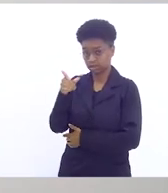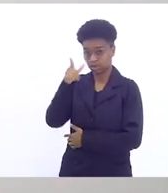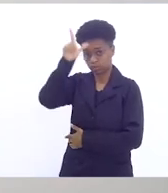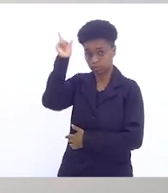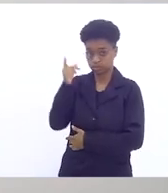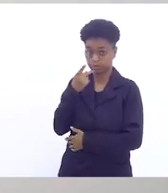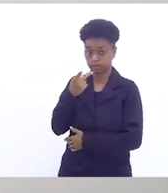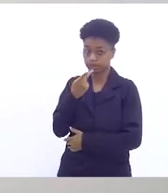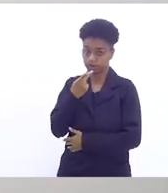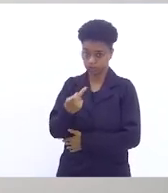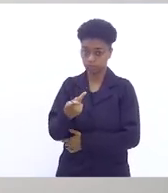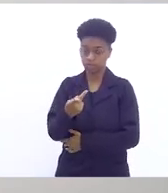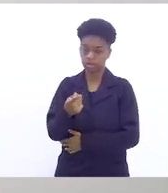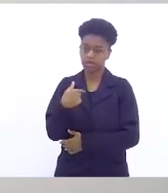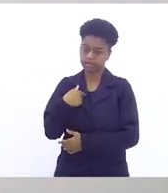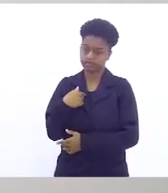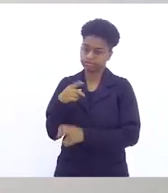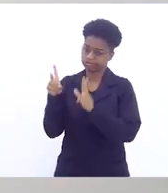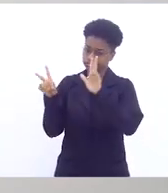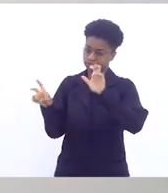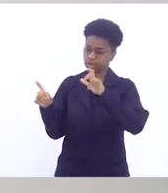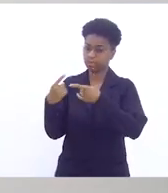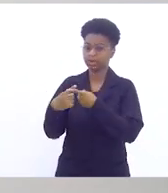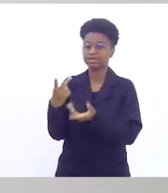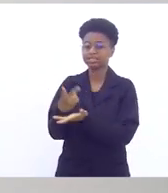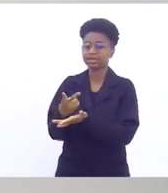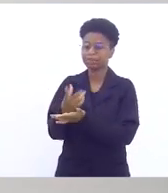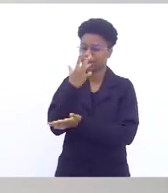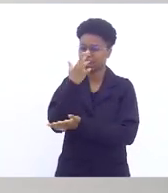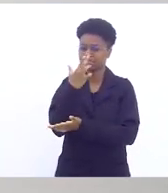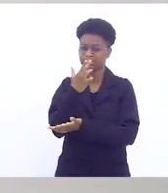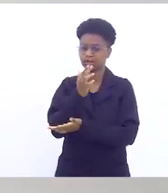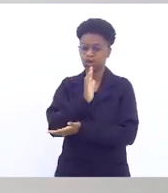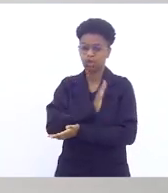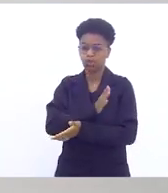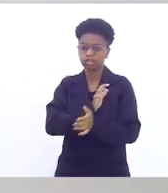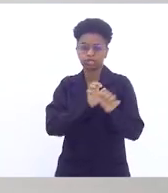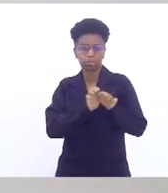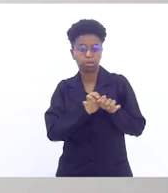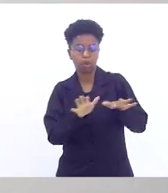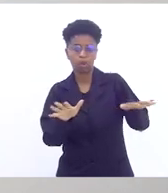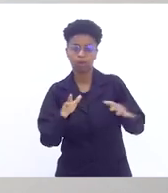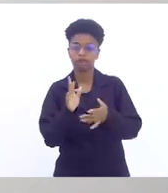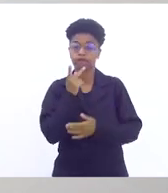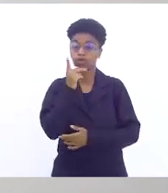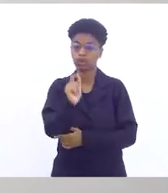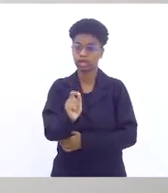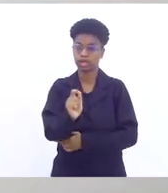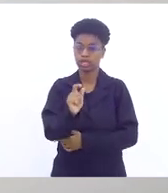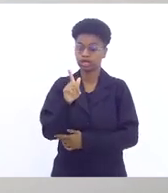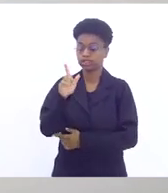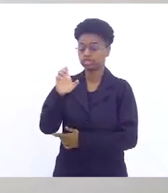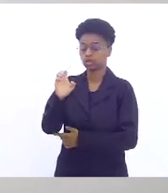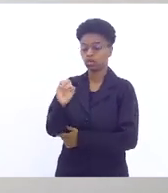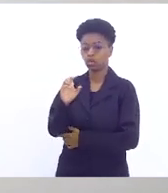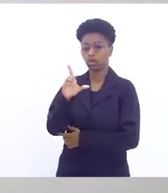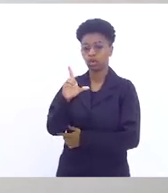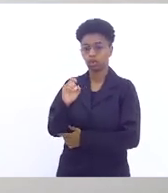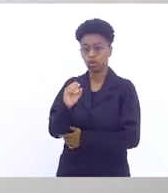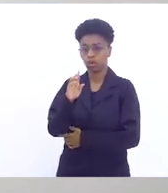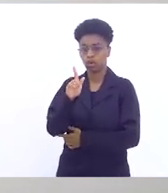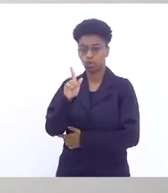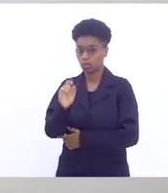você sempre tem uma uma luz de seu coração você diz um geólogo não se constrói